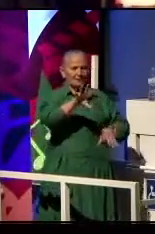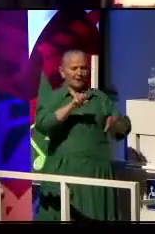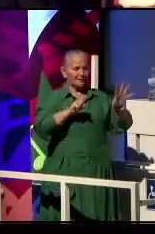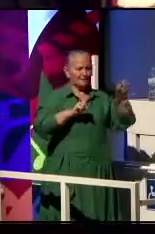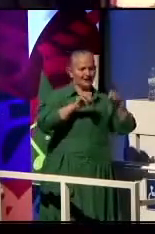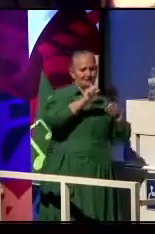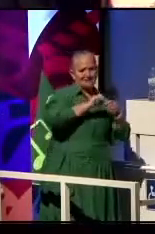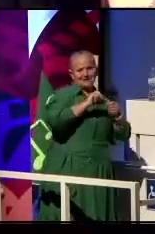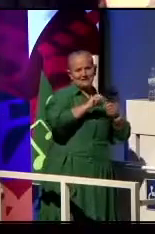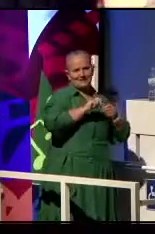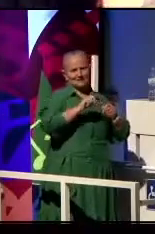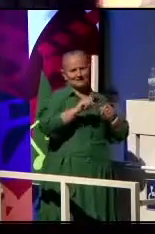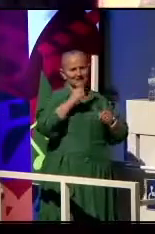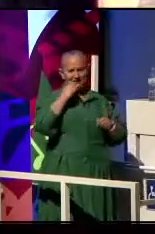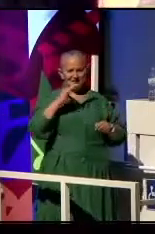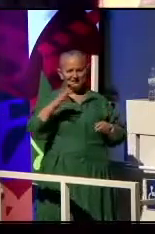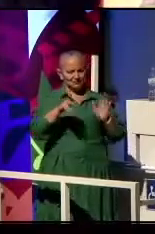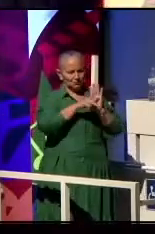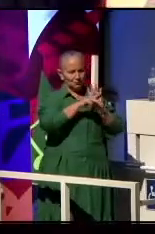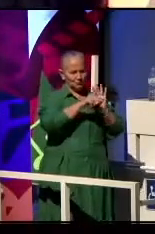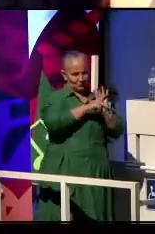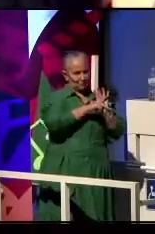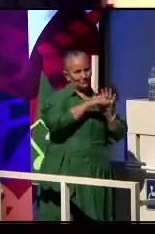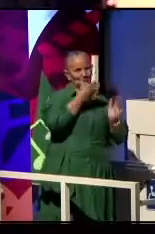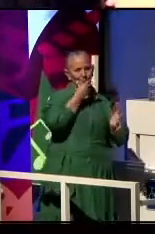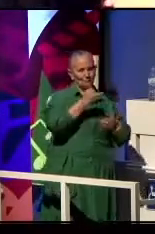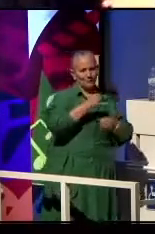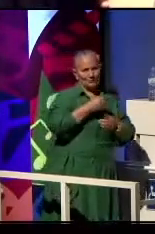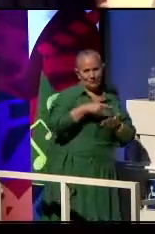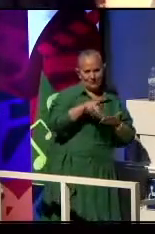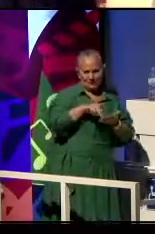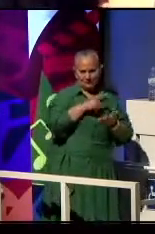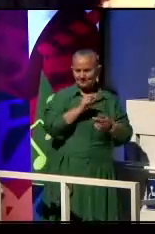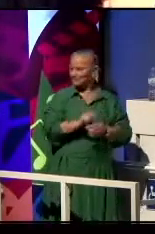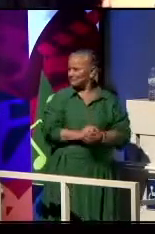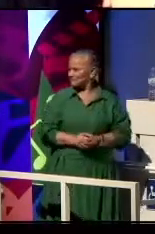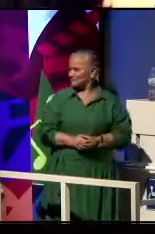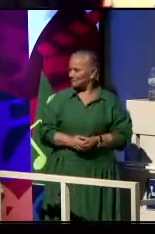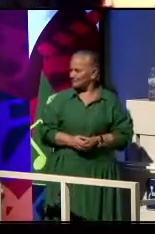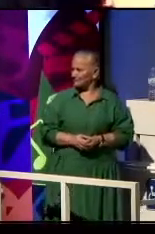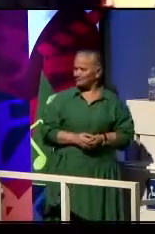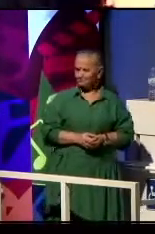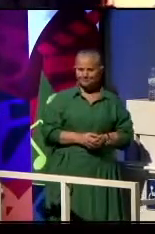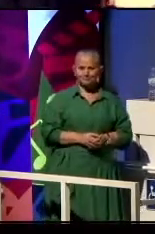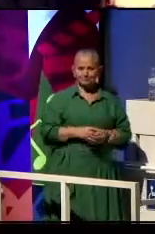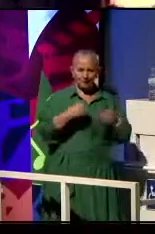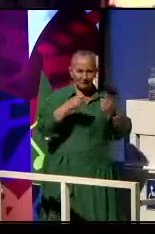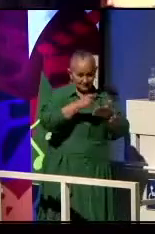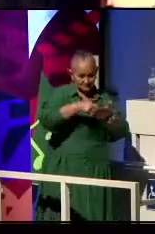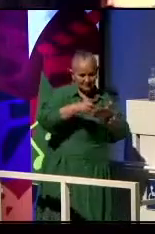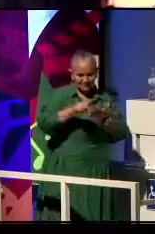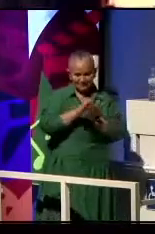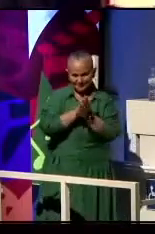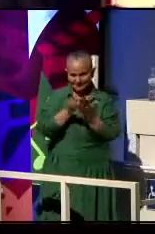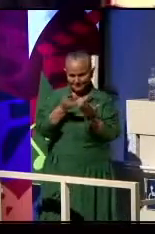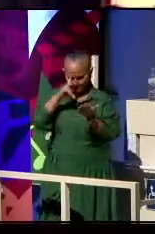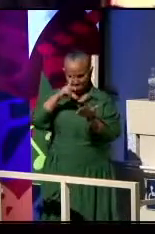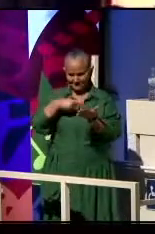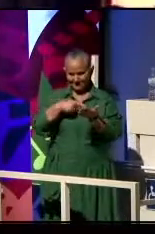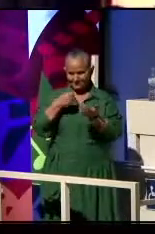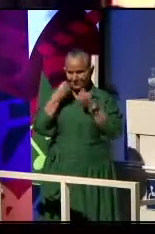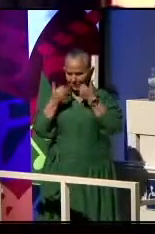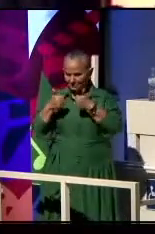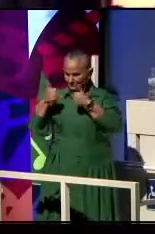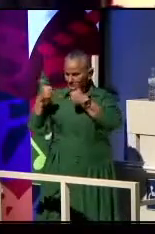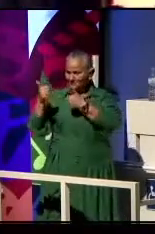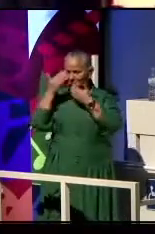pedir. Já fiz a doação. Tá? Já fiz a doação do exemplar para vocês, autografada. Tá. Nossa, bom? Fantástico. André, muito